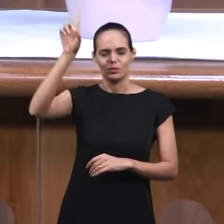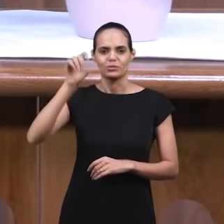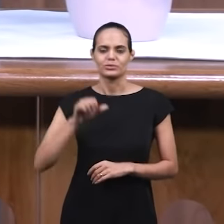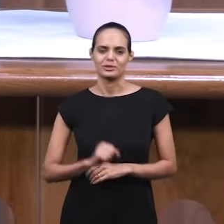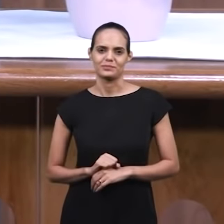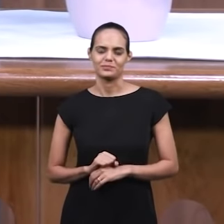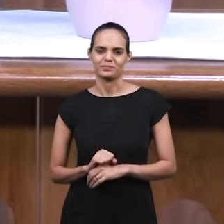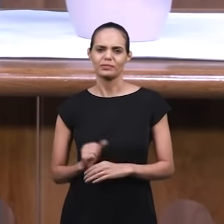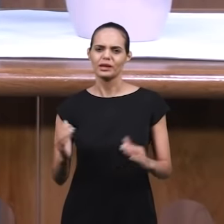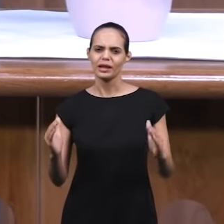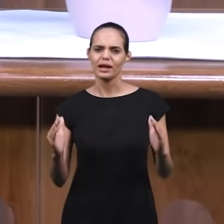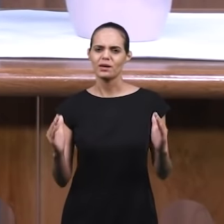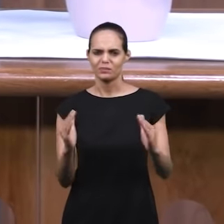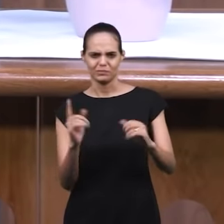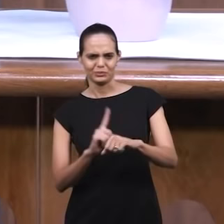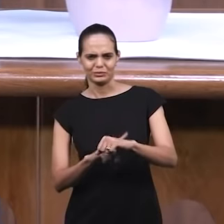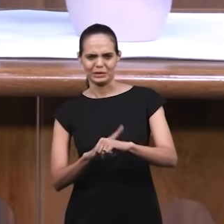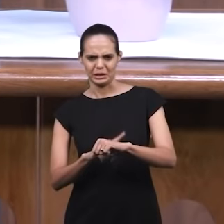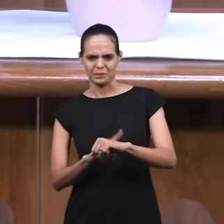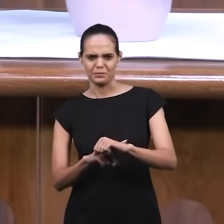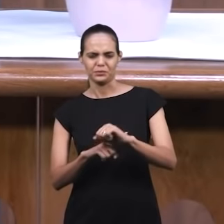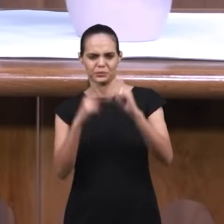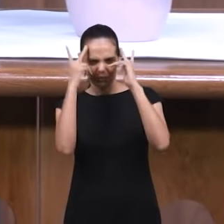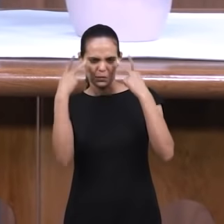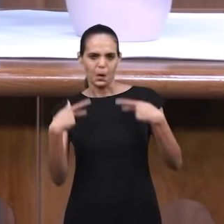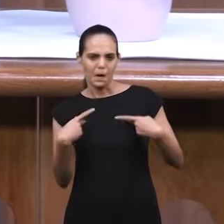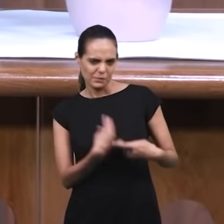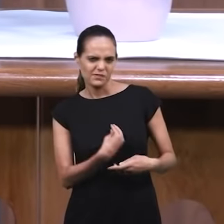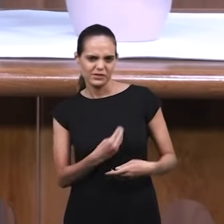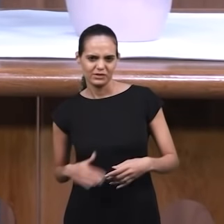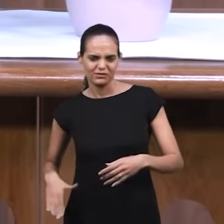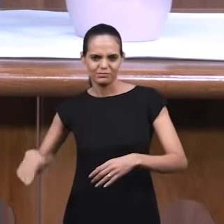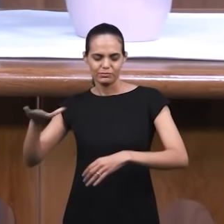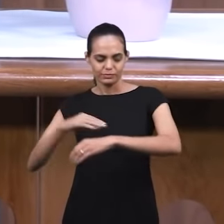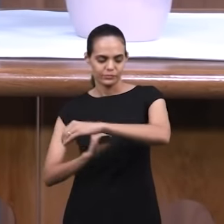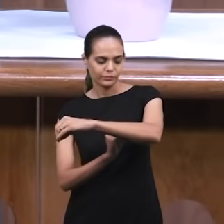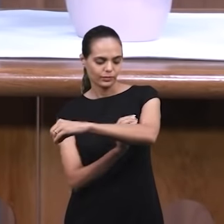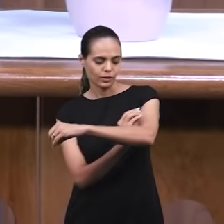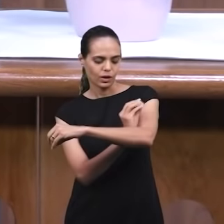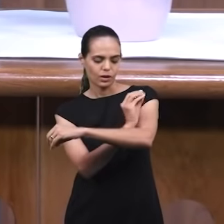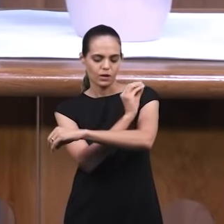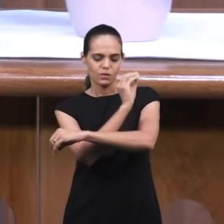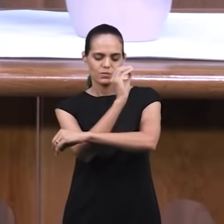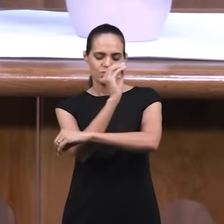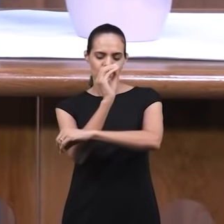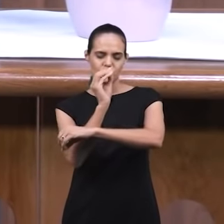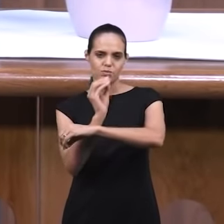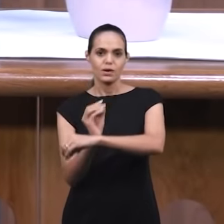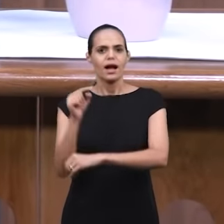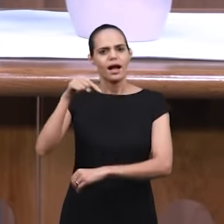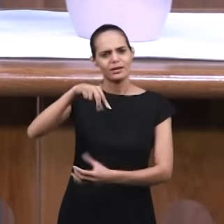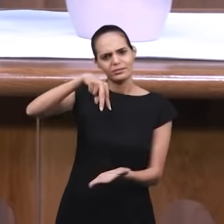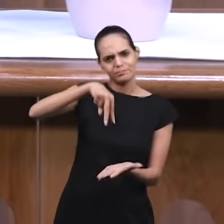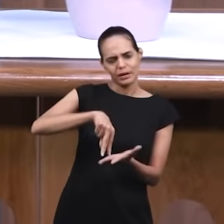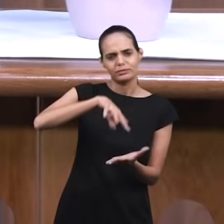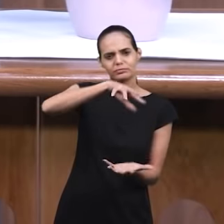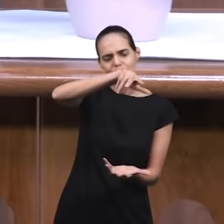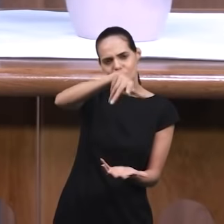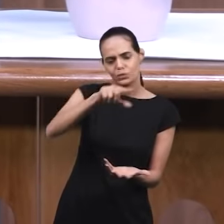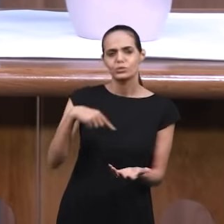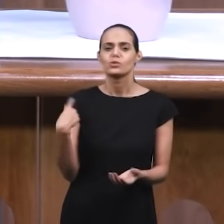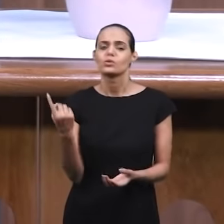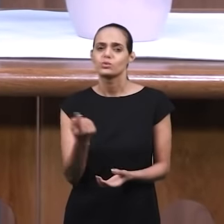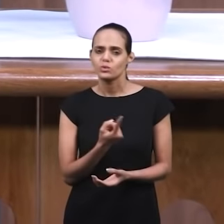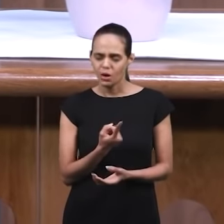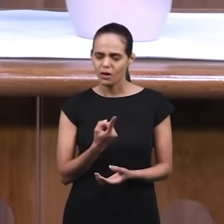de tempo da vida do homem. E em toda a nossa existência terrena, nós